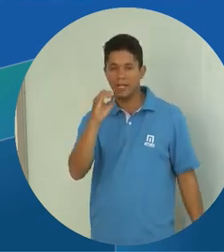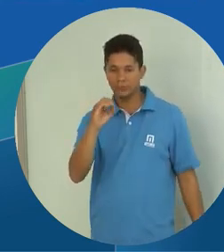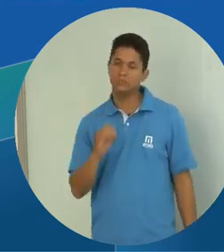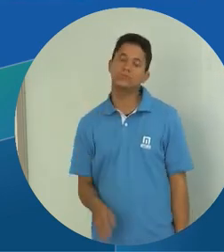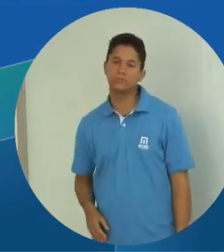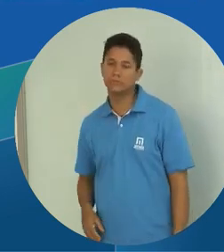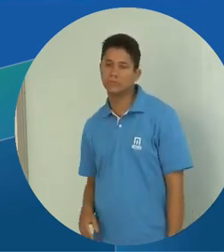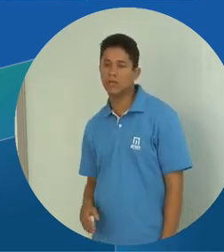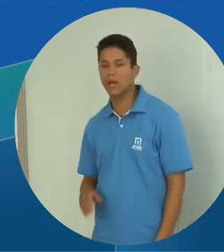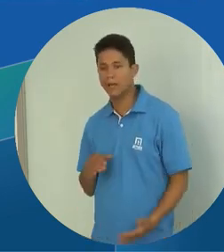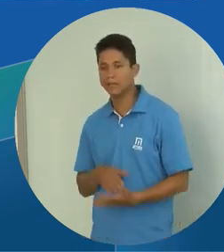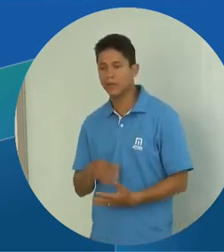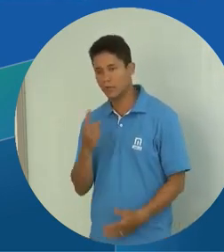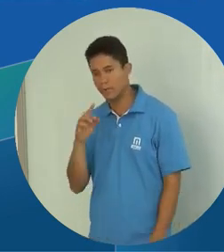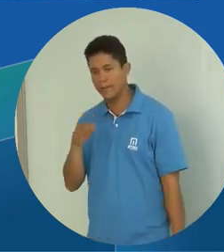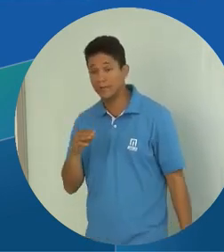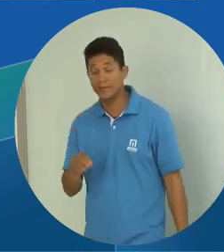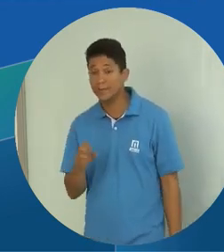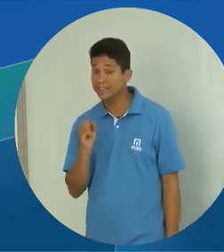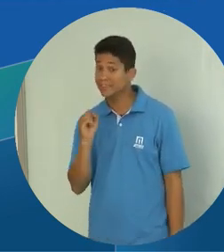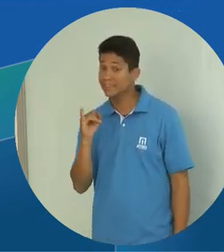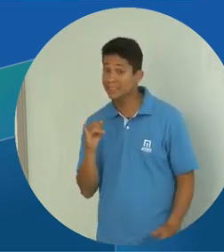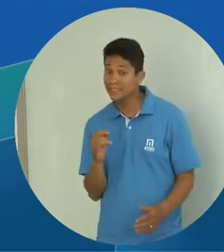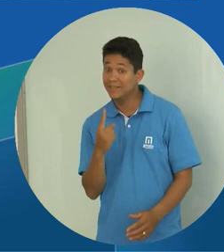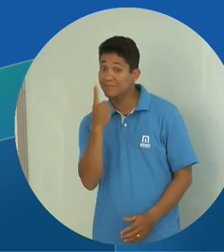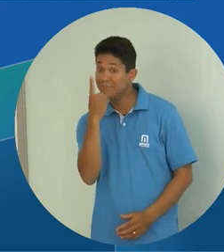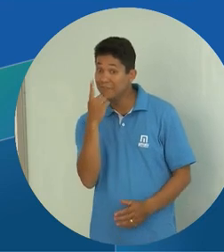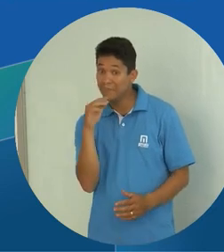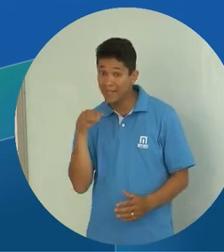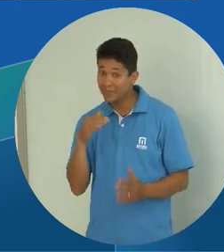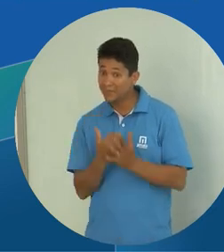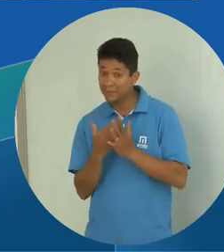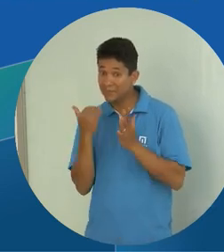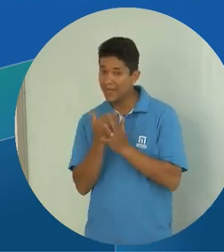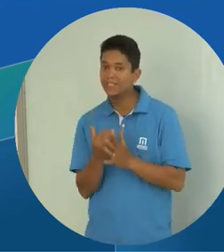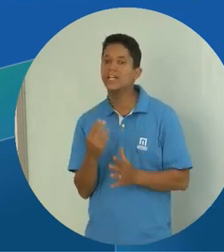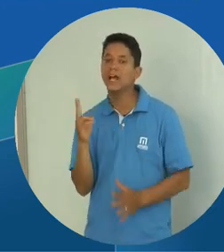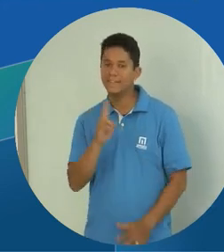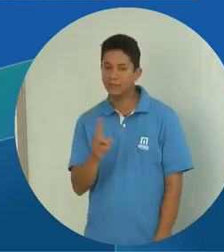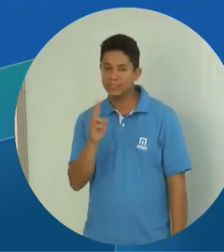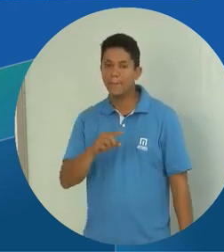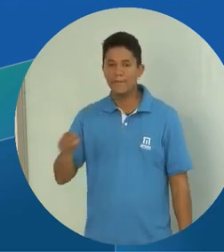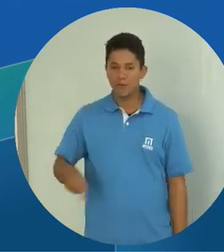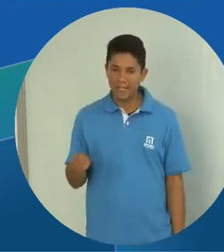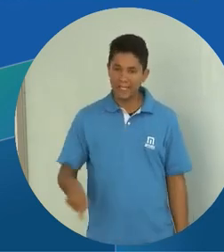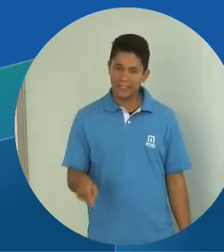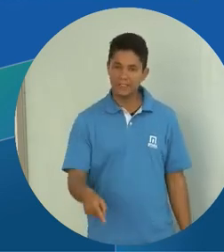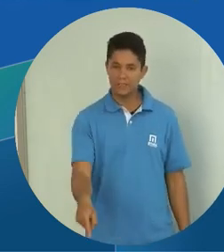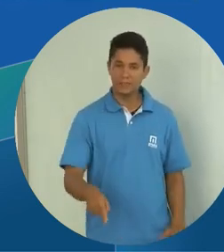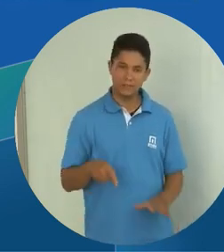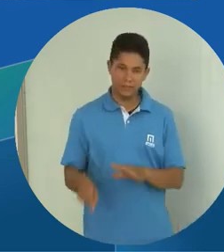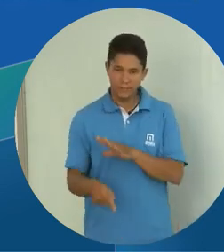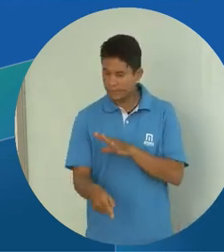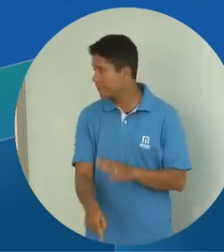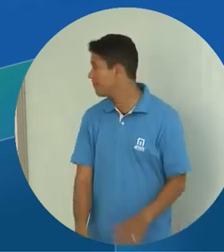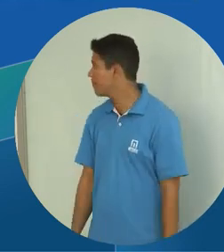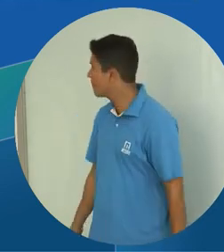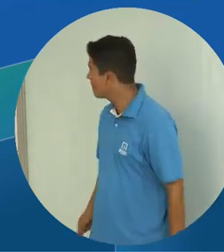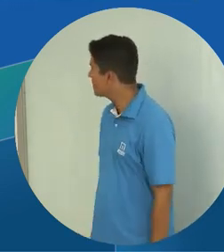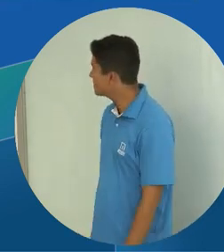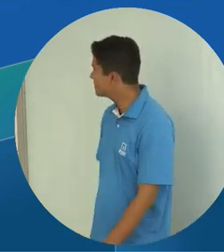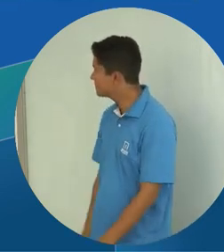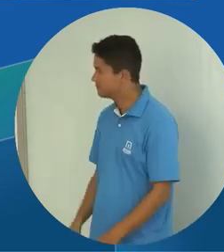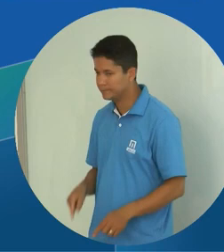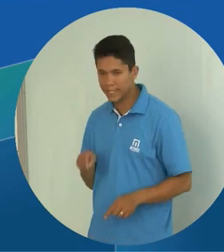quando ultrapassa 1 metro, a gente já tem que usar a perfuratriz para fazer o furo, fazer a injeção. E aqui a execução das injeções.